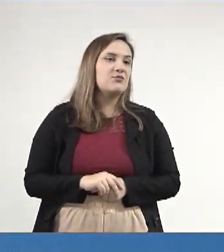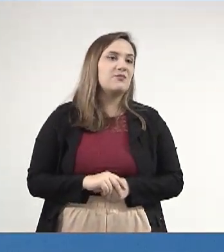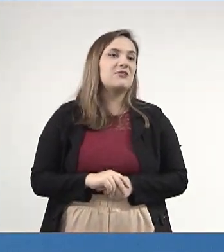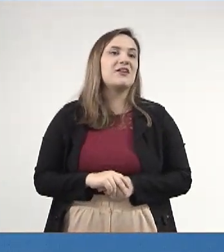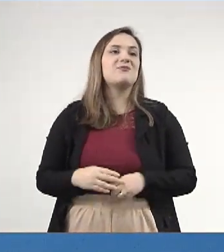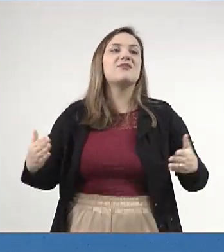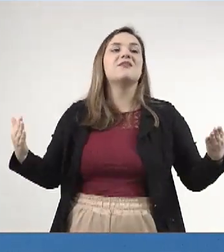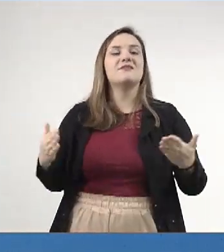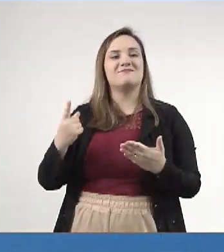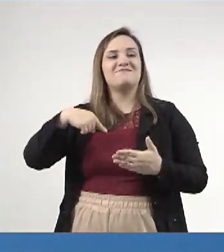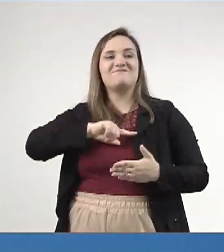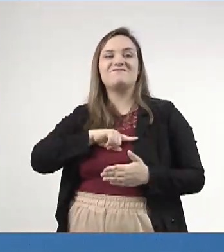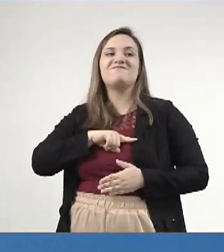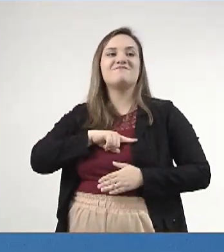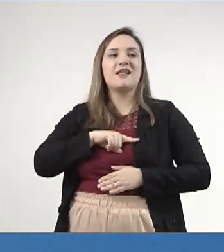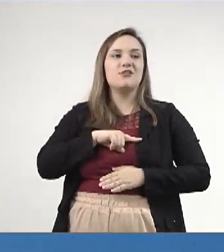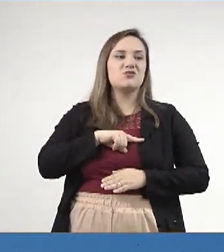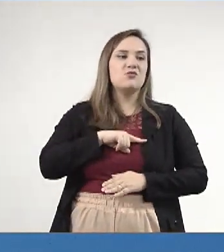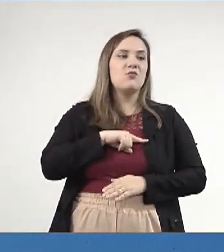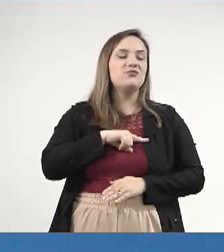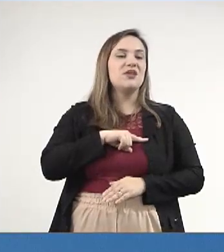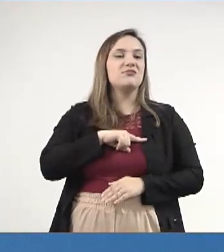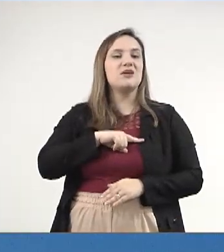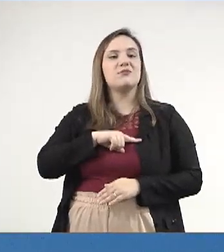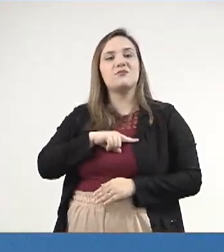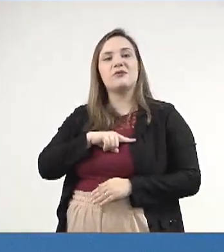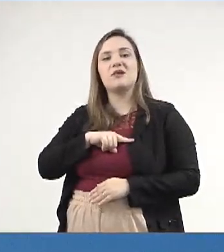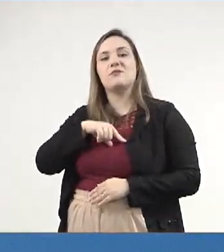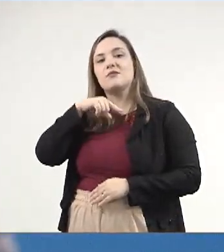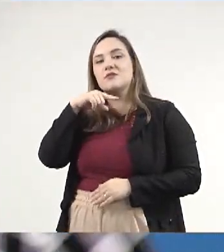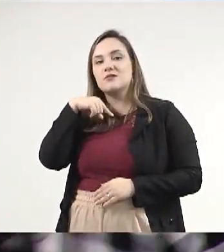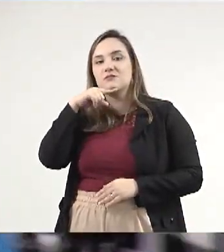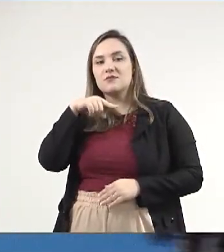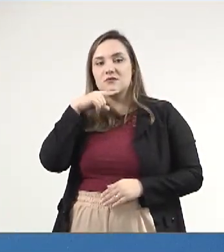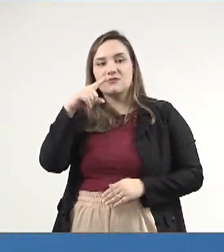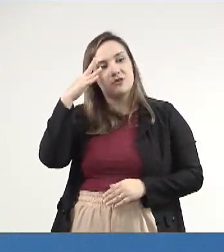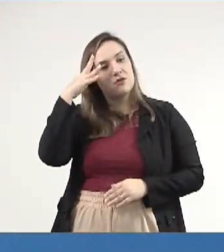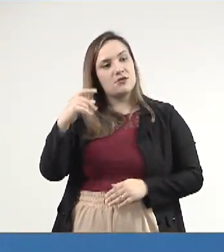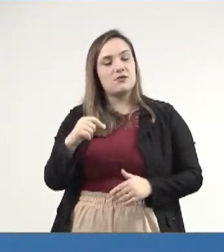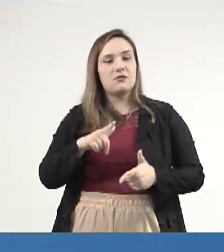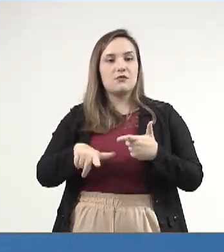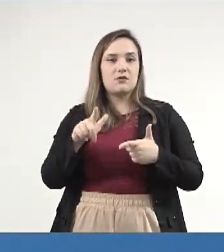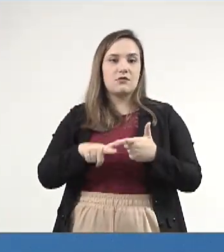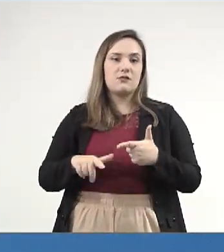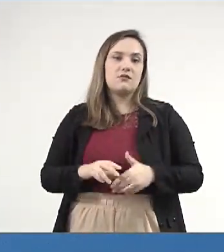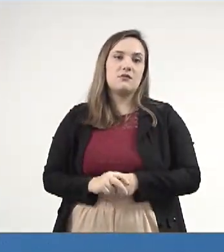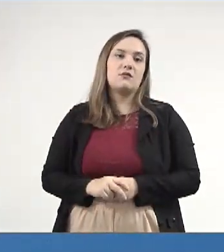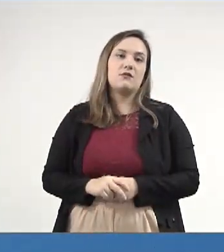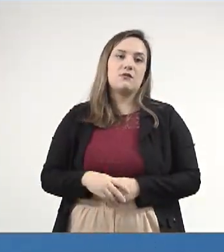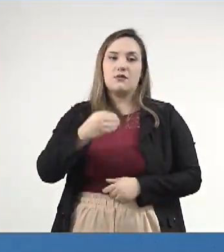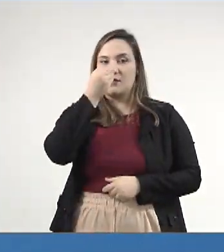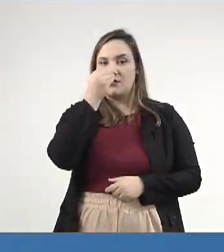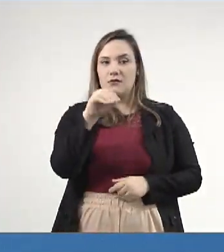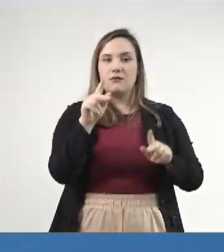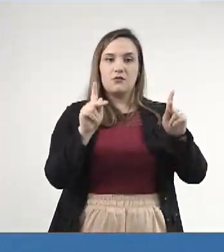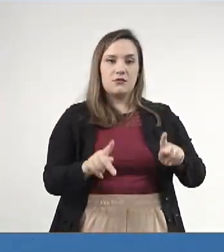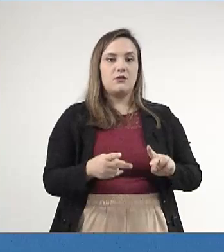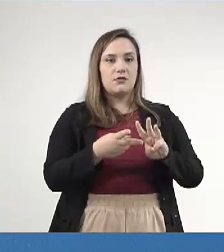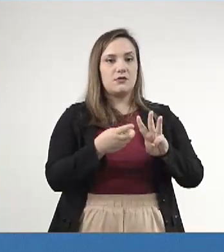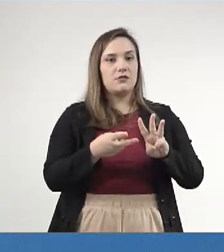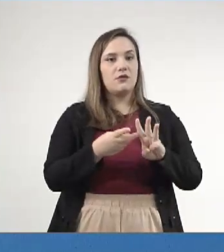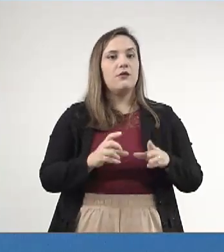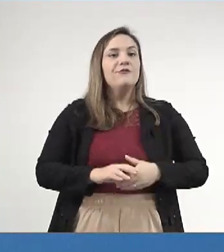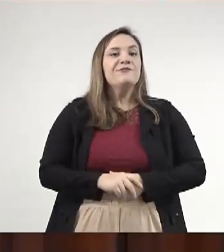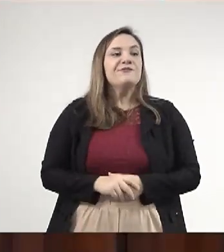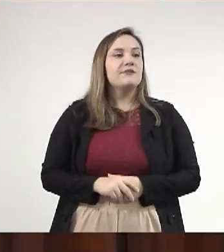elementos, a gente vai só protelar novos problemas e condições de descaso com os povos indígenas. É isso.